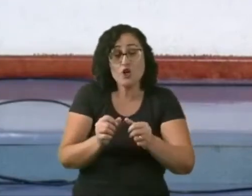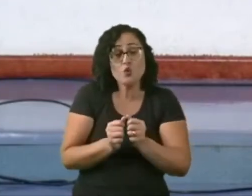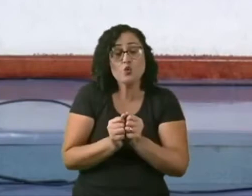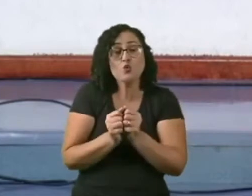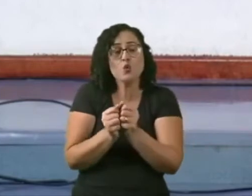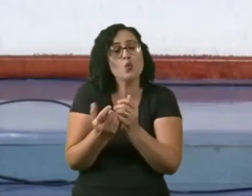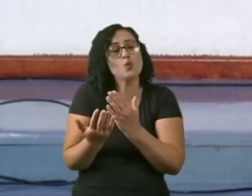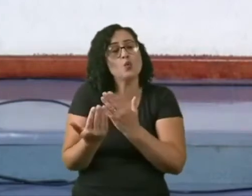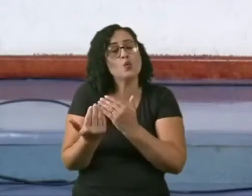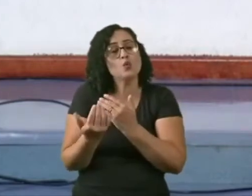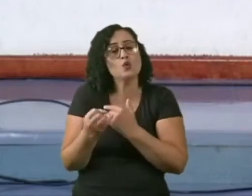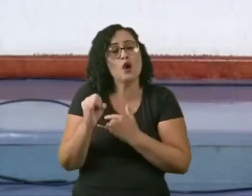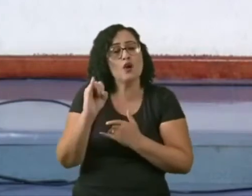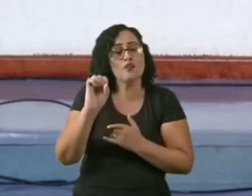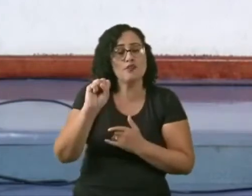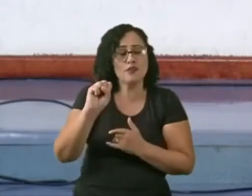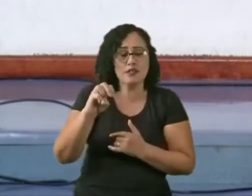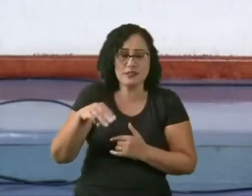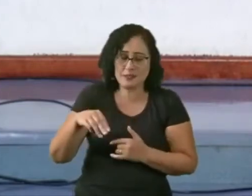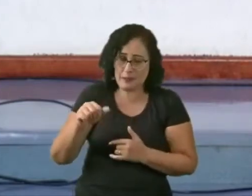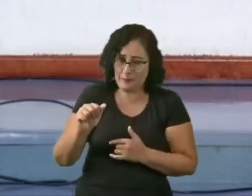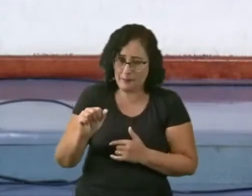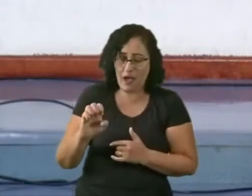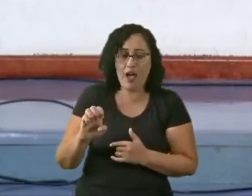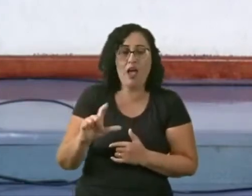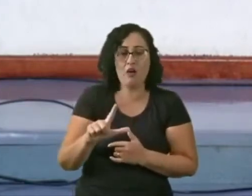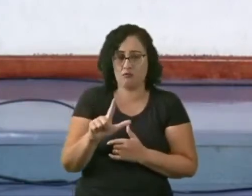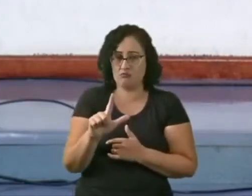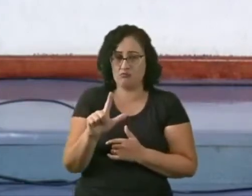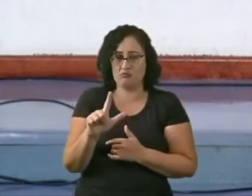No futuro, mesmo quando eu estiver idoso,